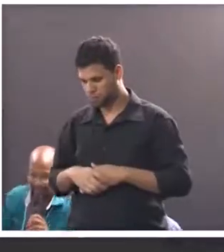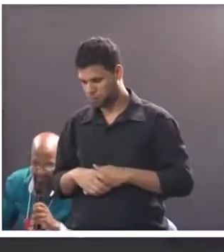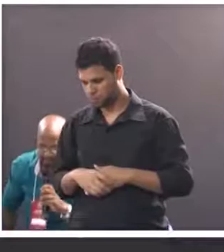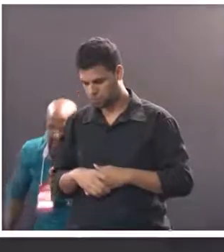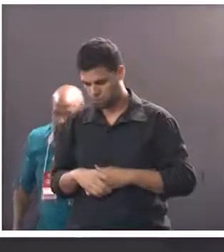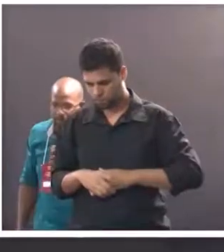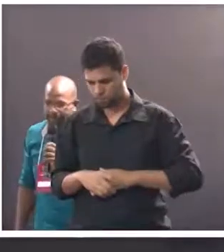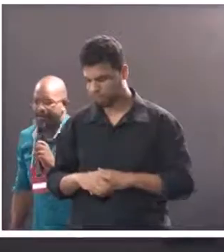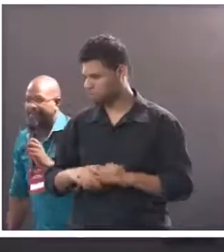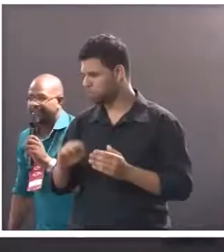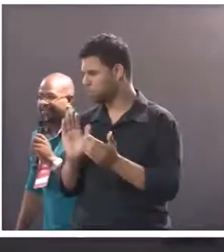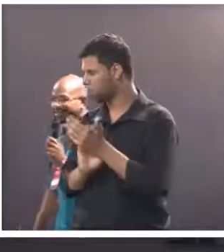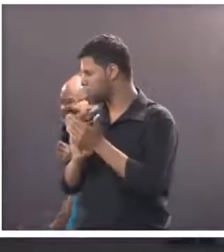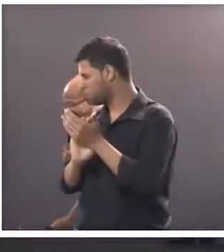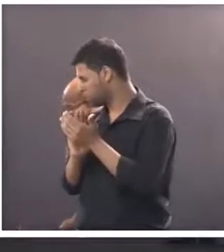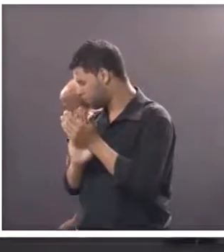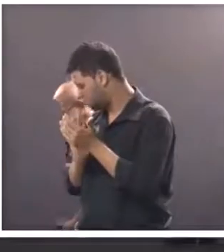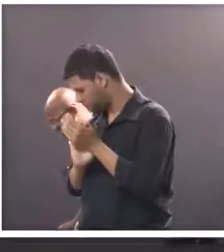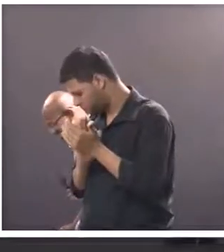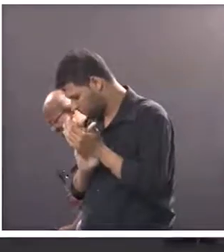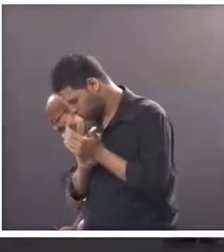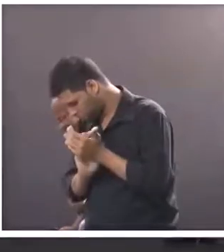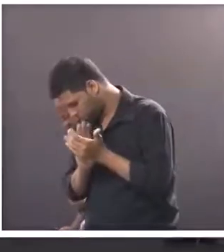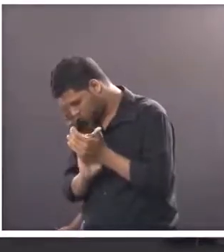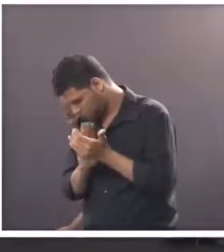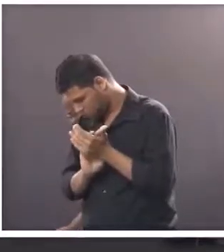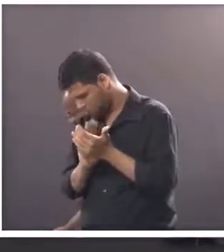De nada. Só para...